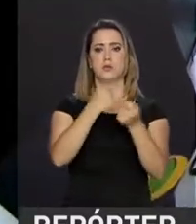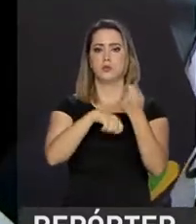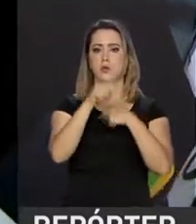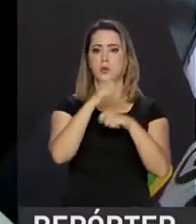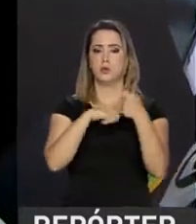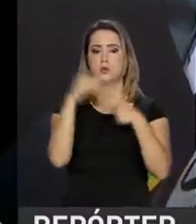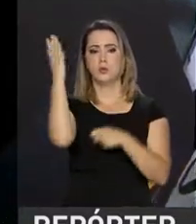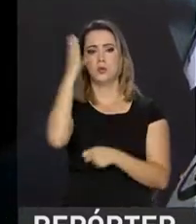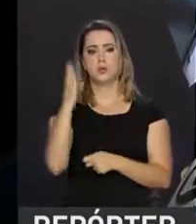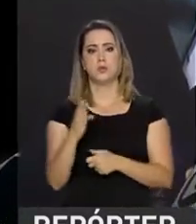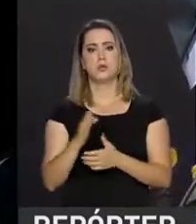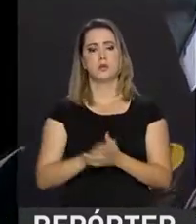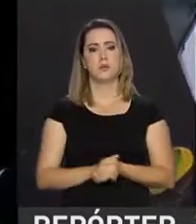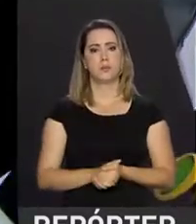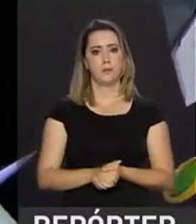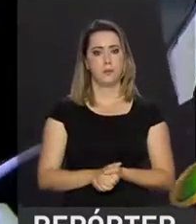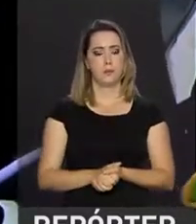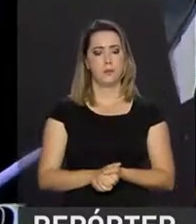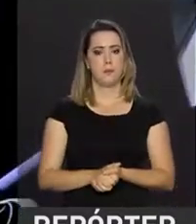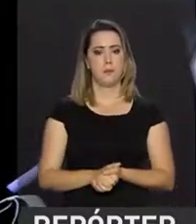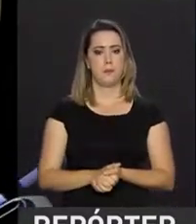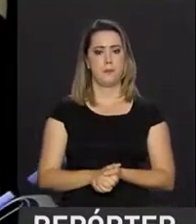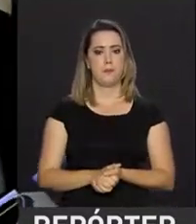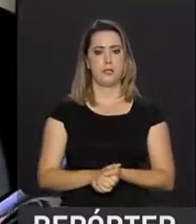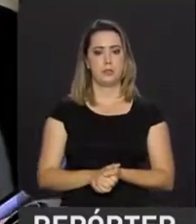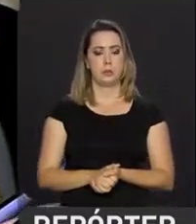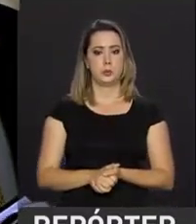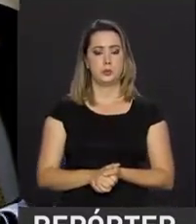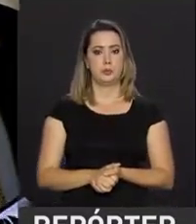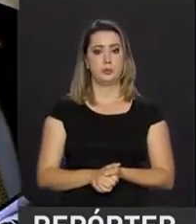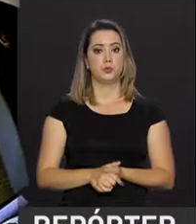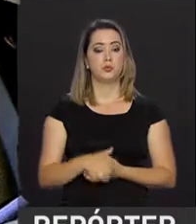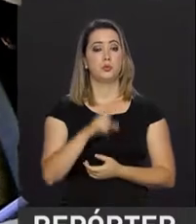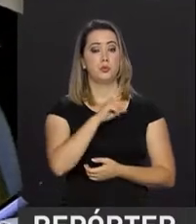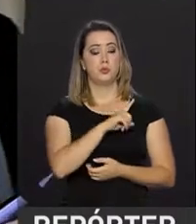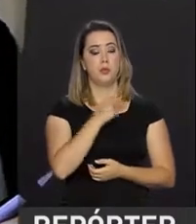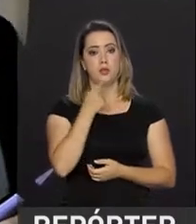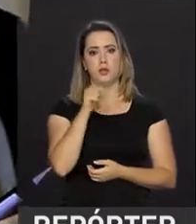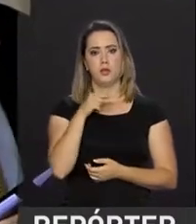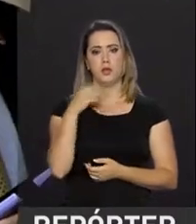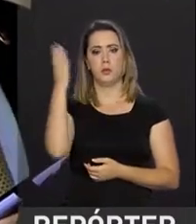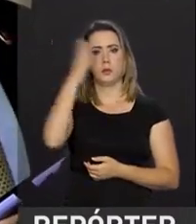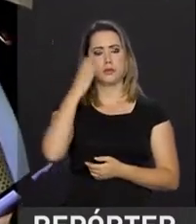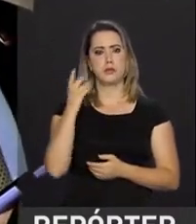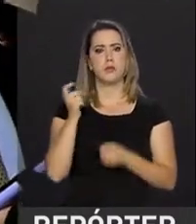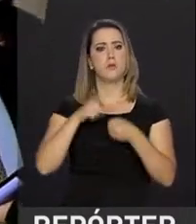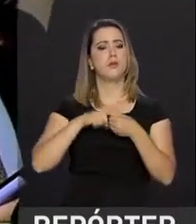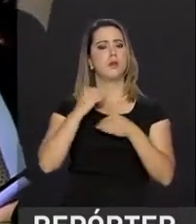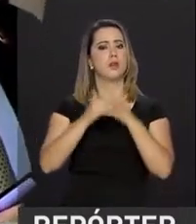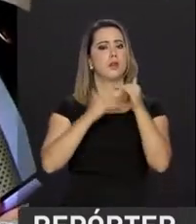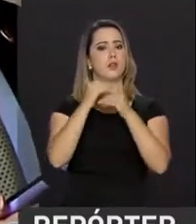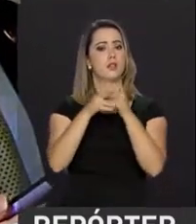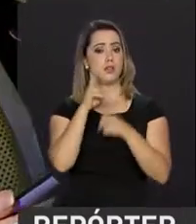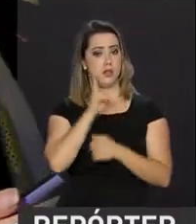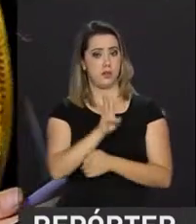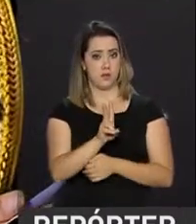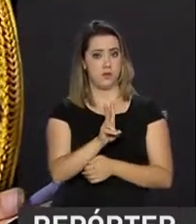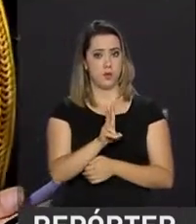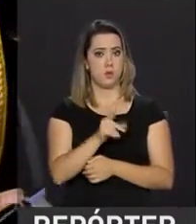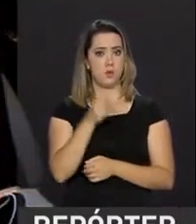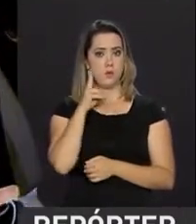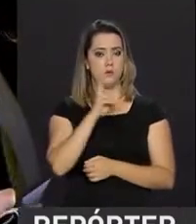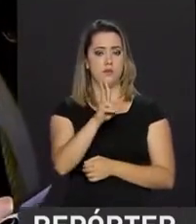crescimento da economia brasileira eo brasil está crescendo está se recuperando 160 720 mil